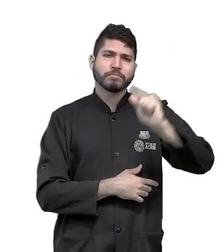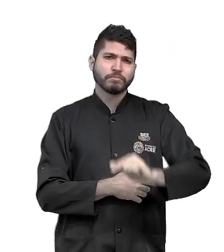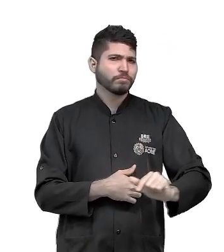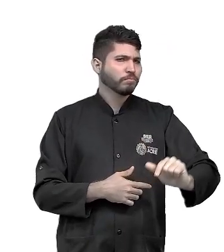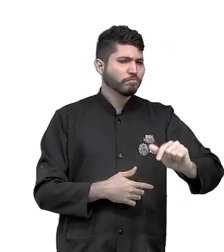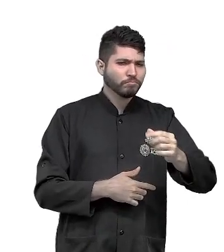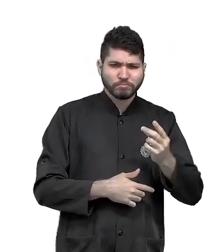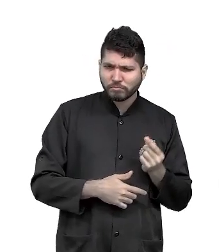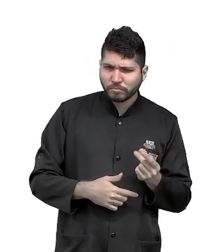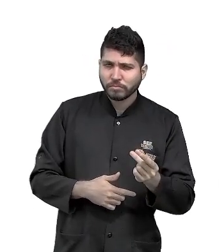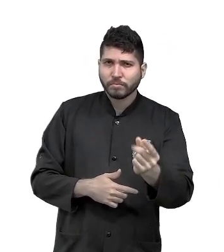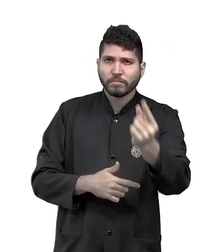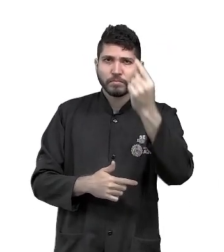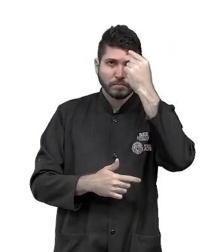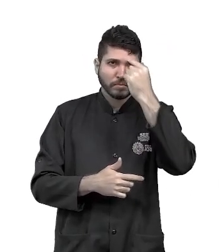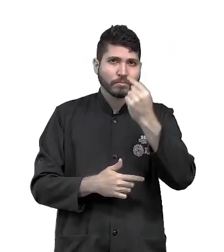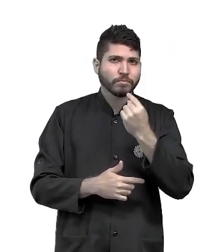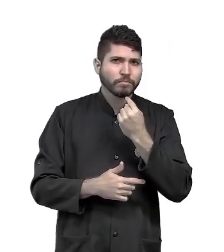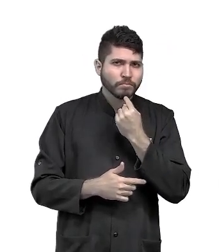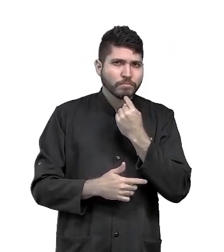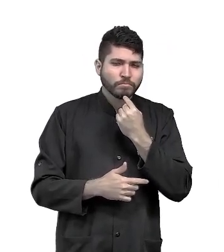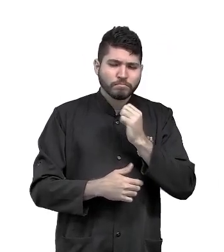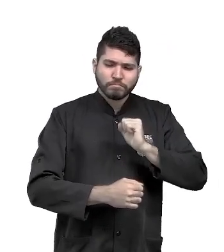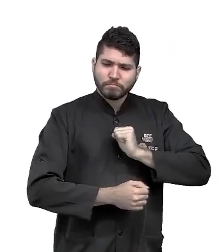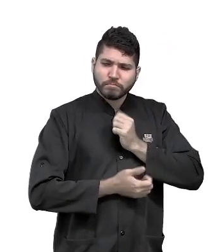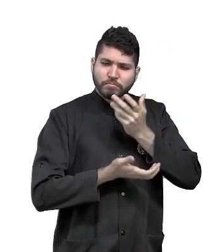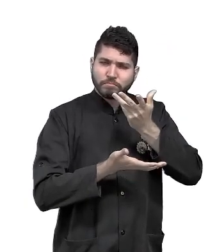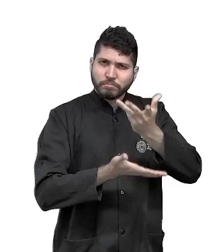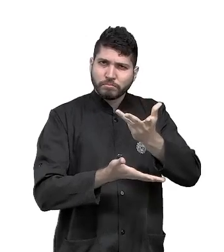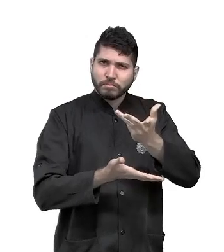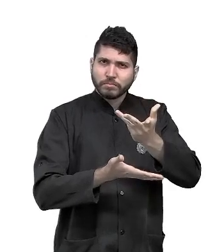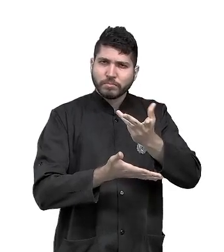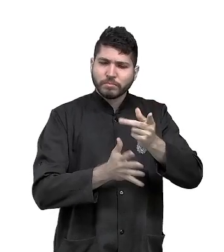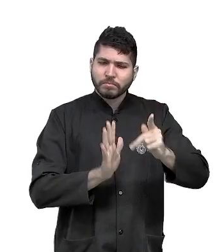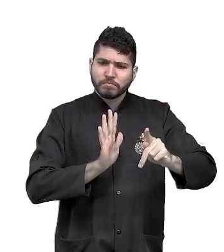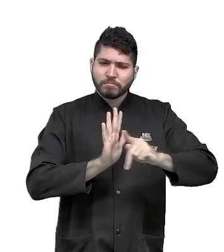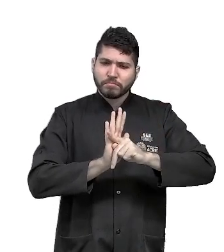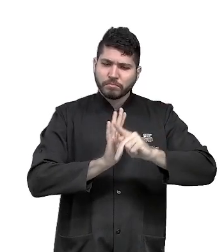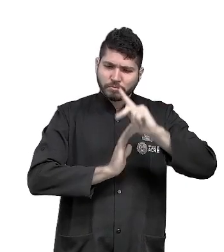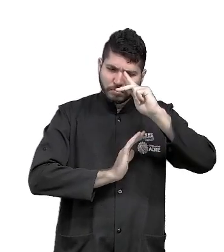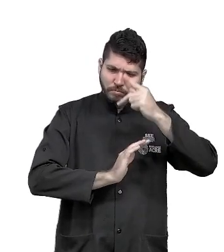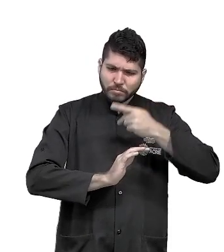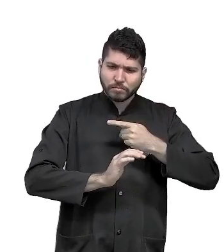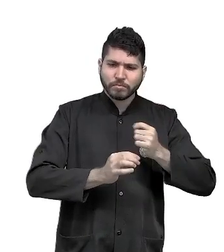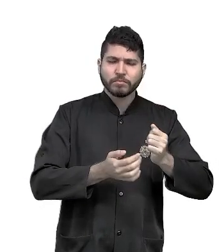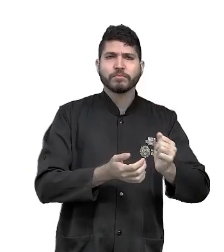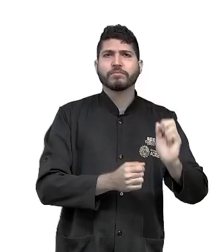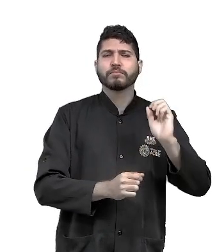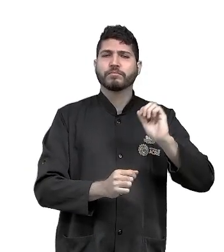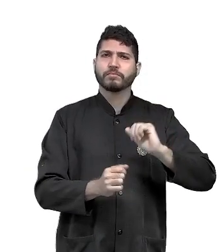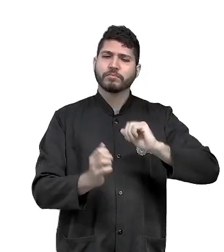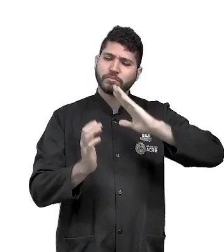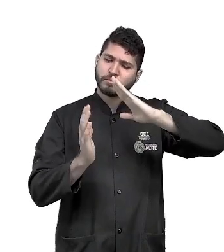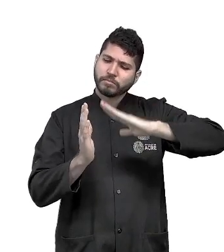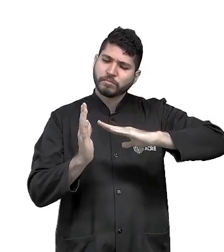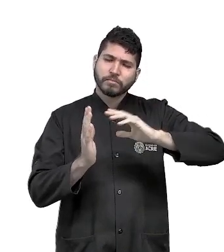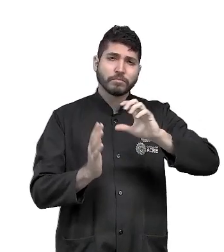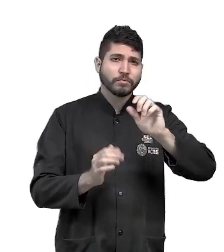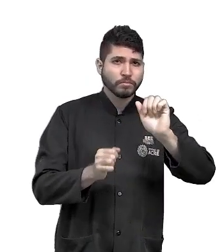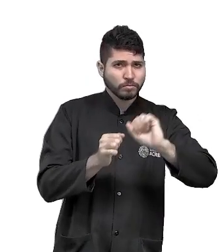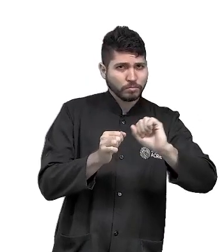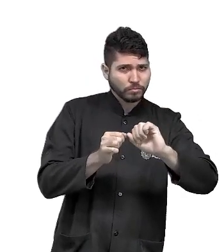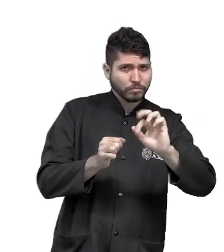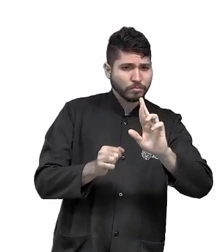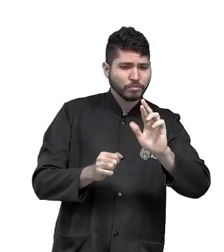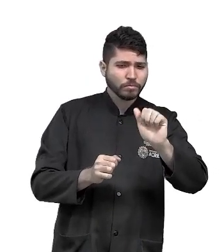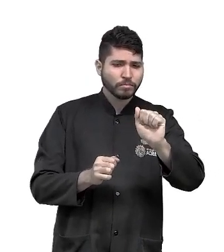infinita das imagens. Inspirado por ele, um artista fez um rascunho de uma obra na qual propunha